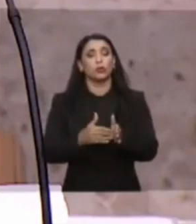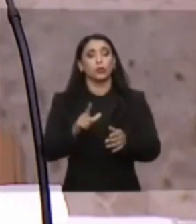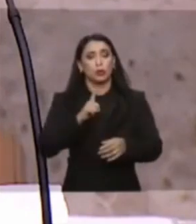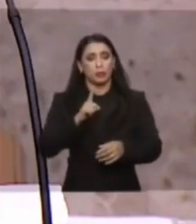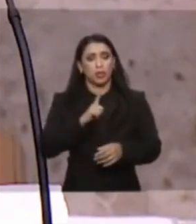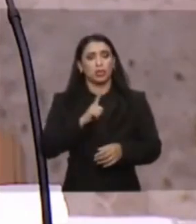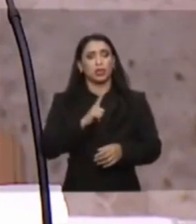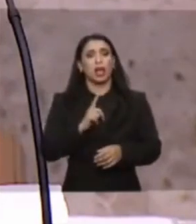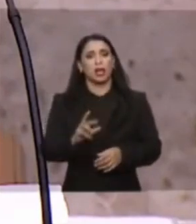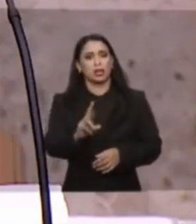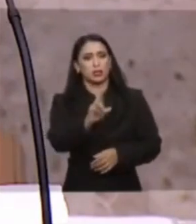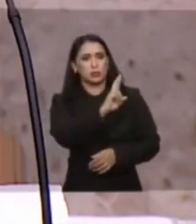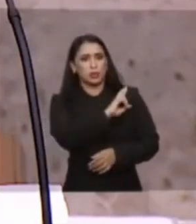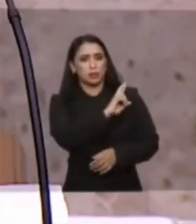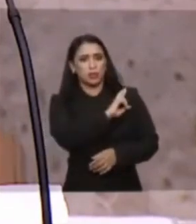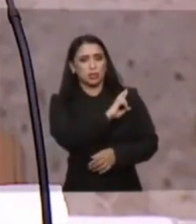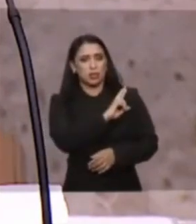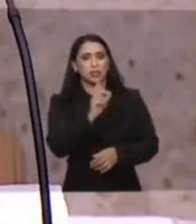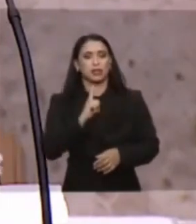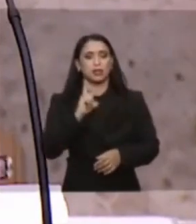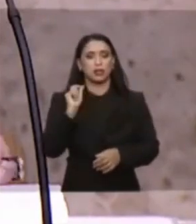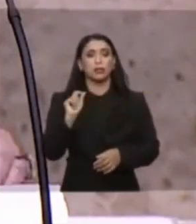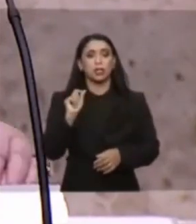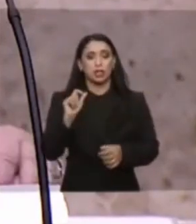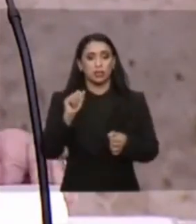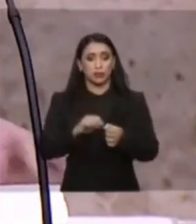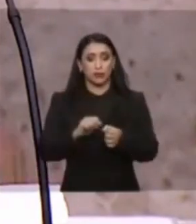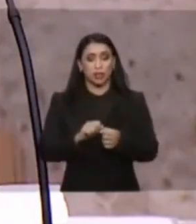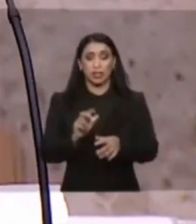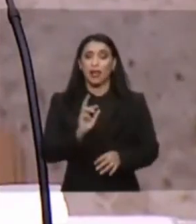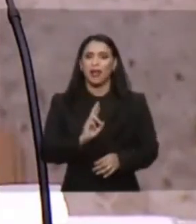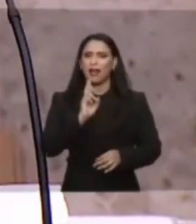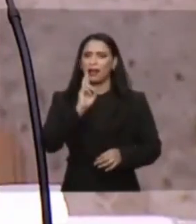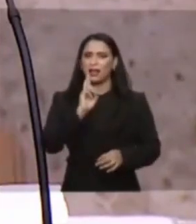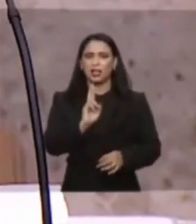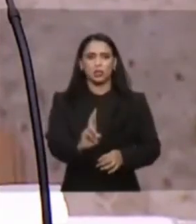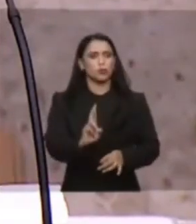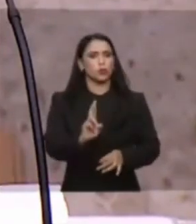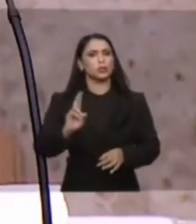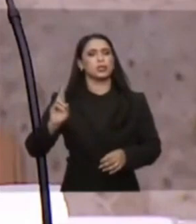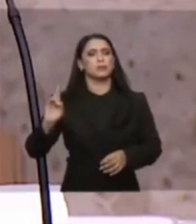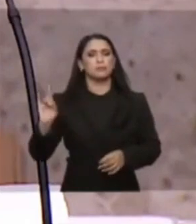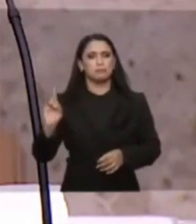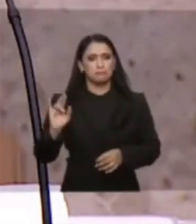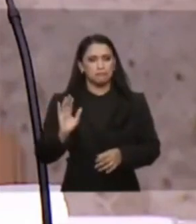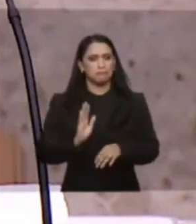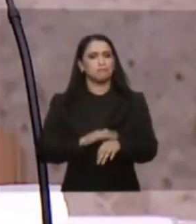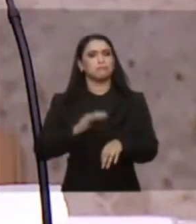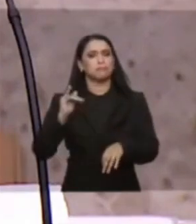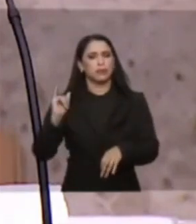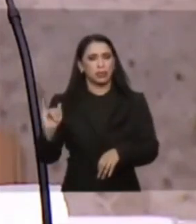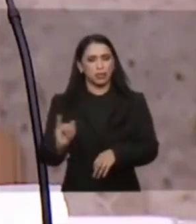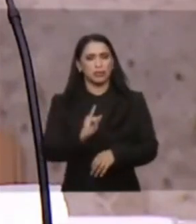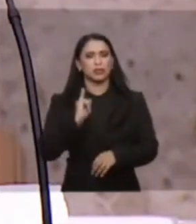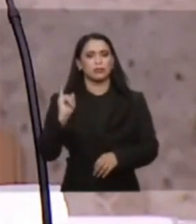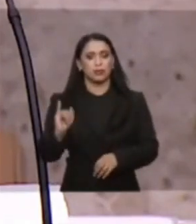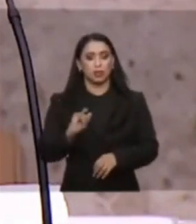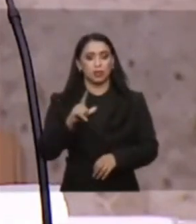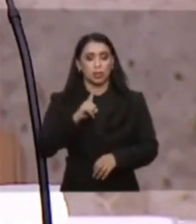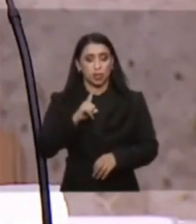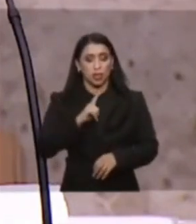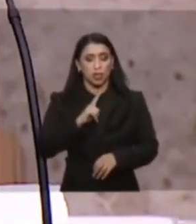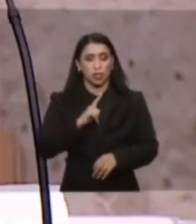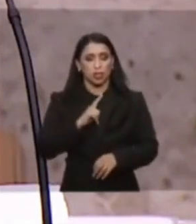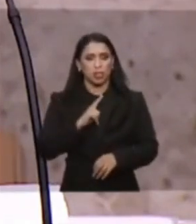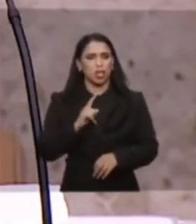a responsabilização de seus agentes, é a resposta fundamental que se impunha, sem